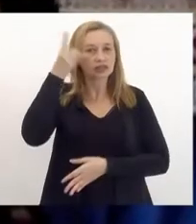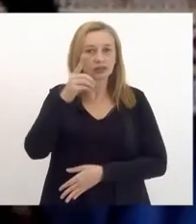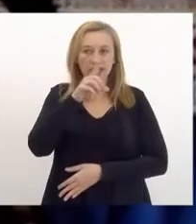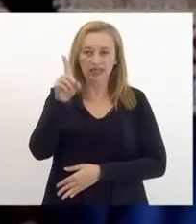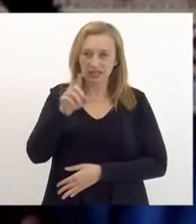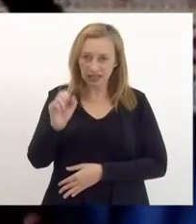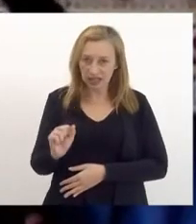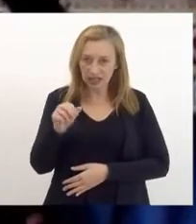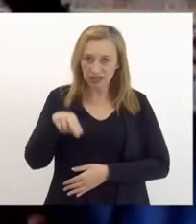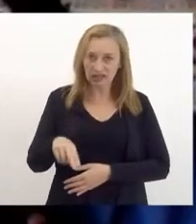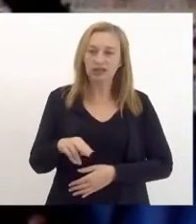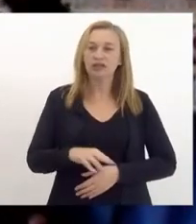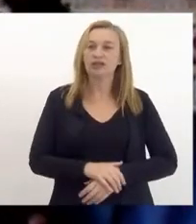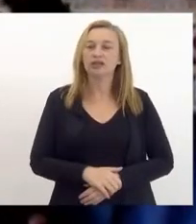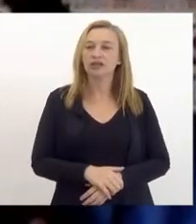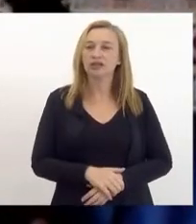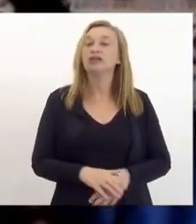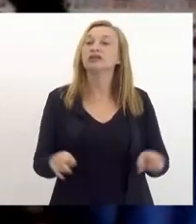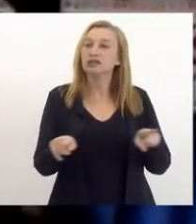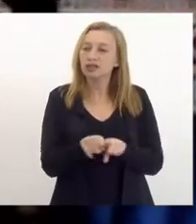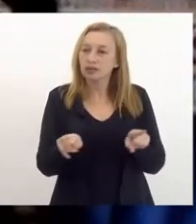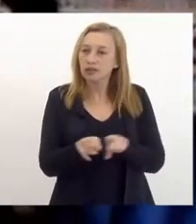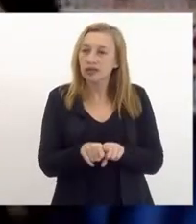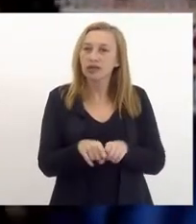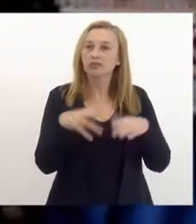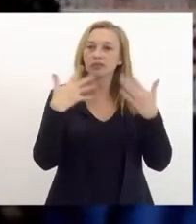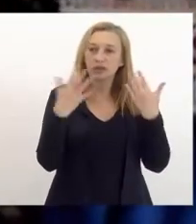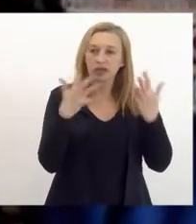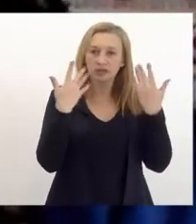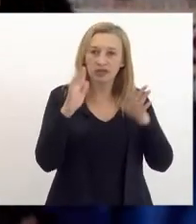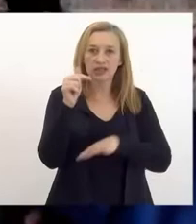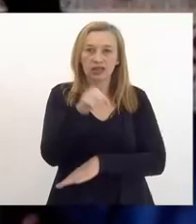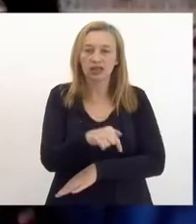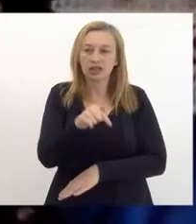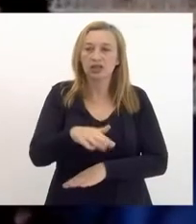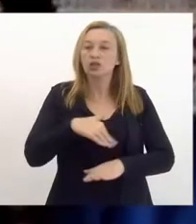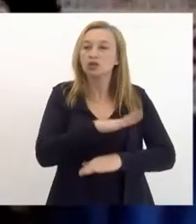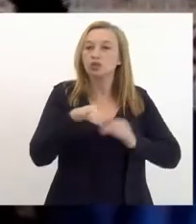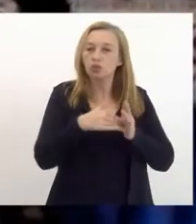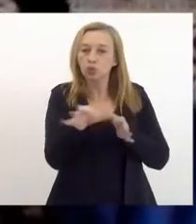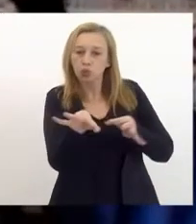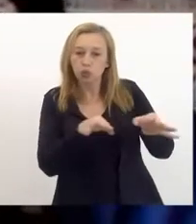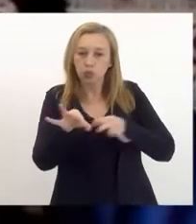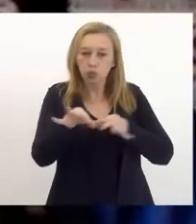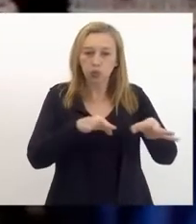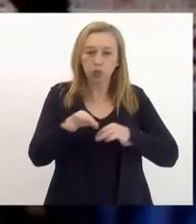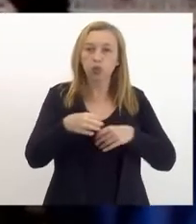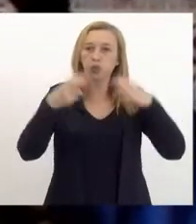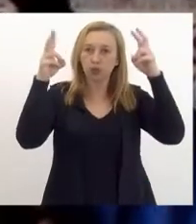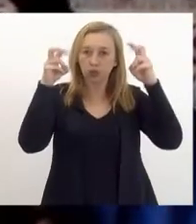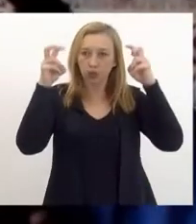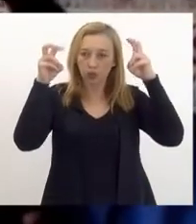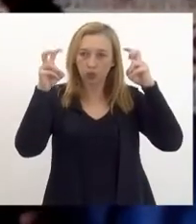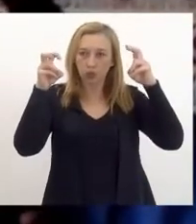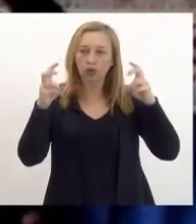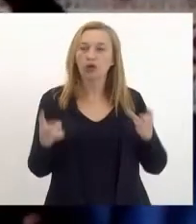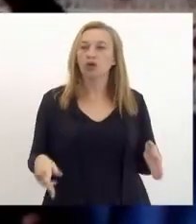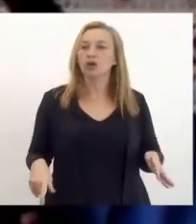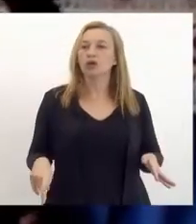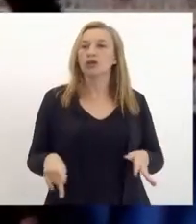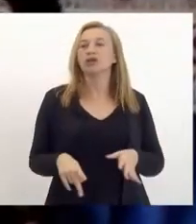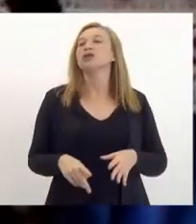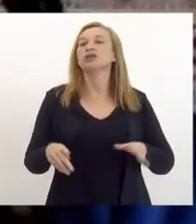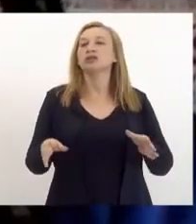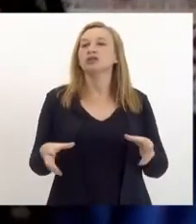Zeidan e também parabenizar aqui toda a organização em torno do tema por parte